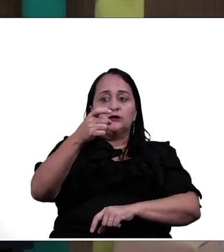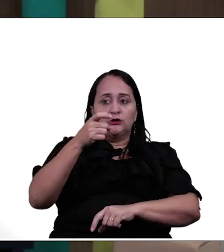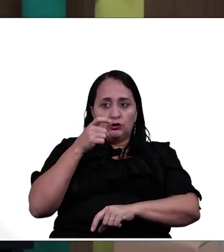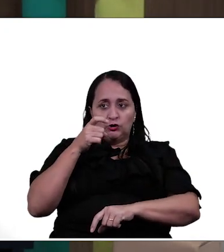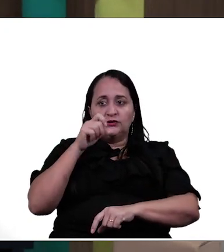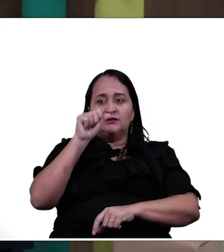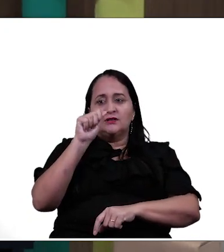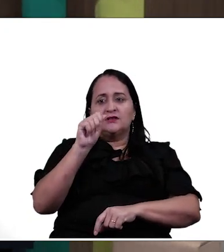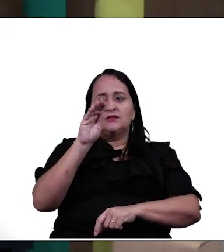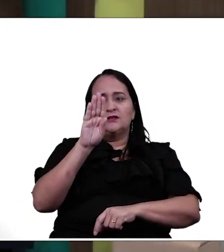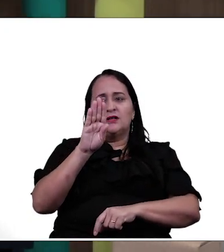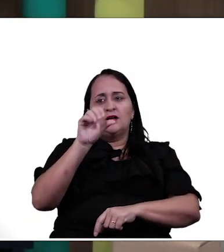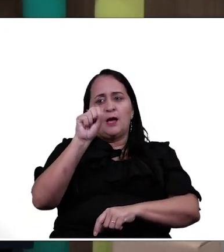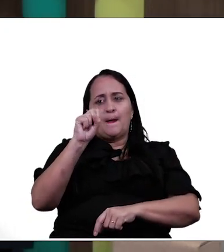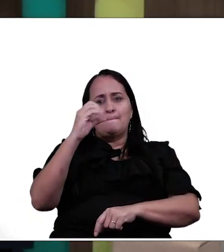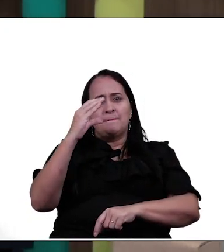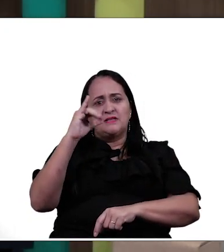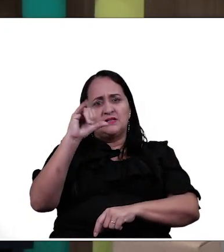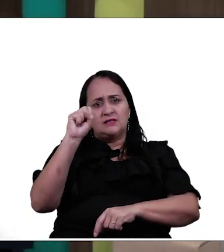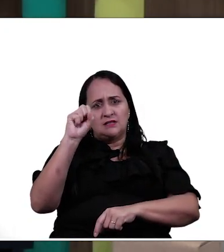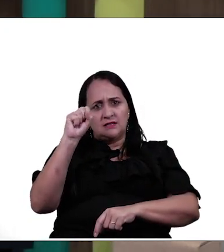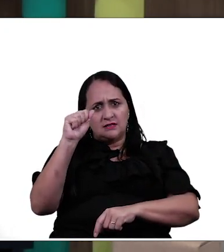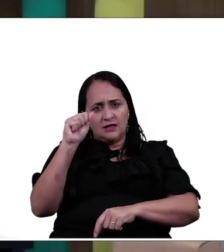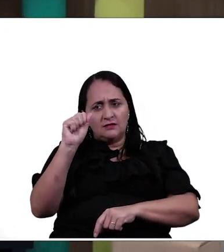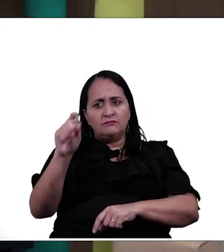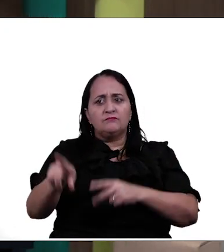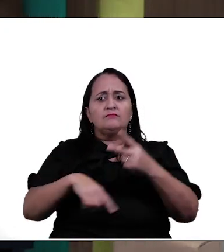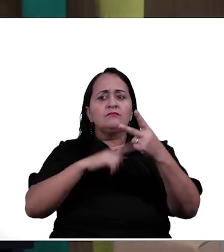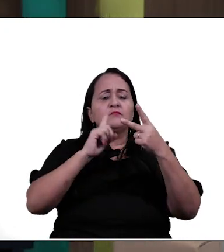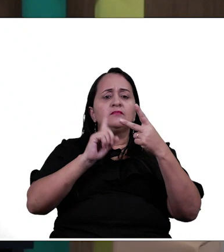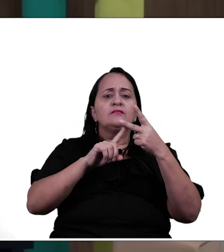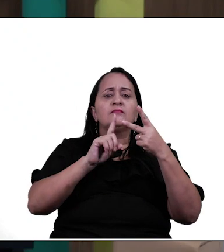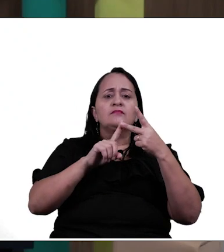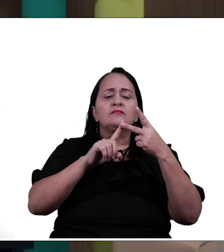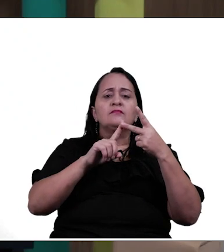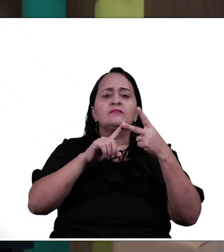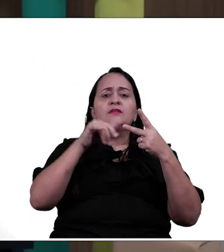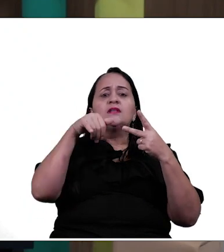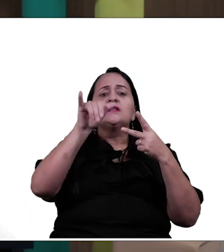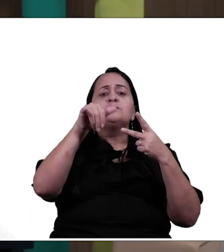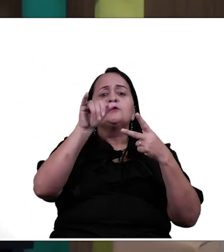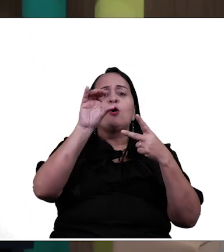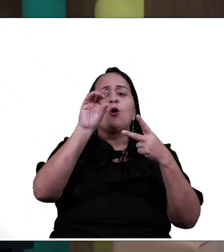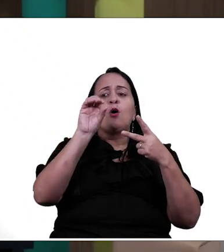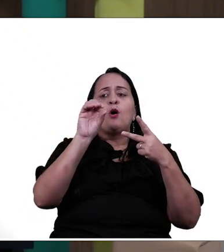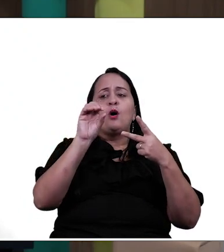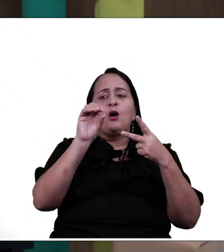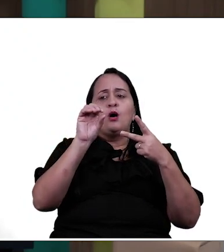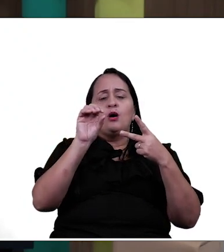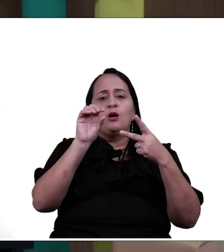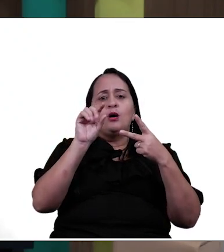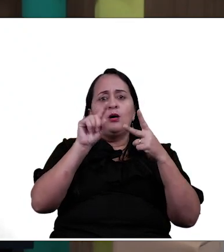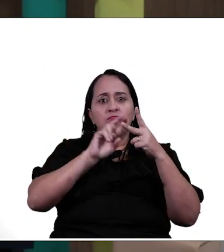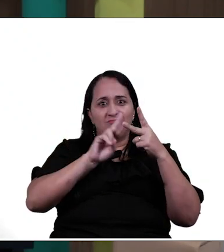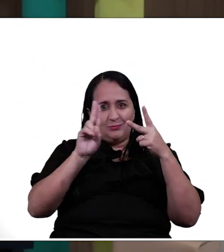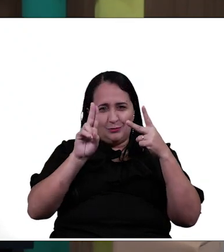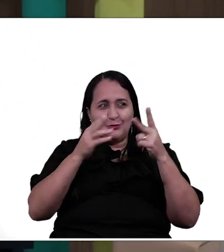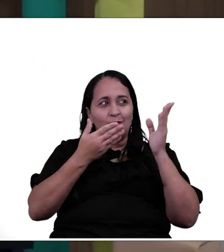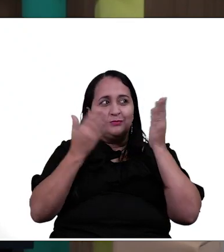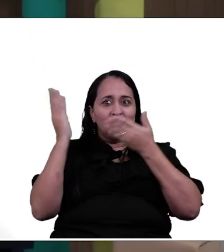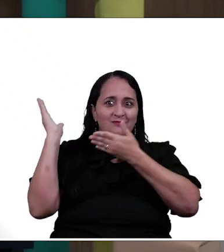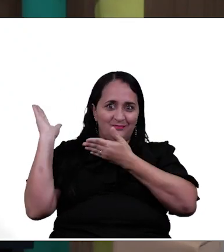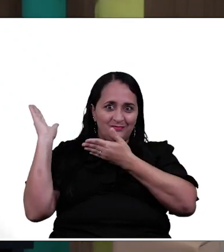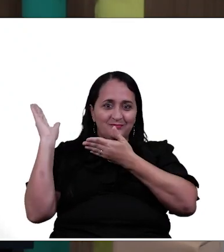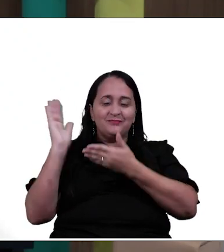de números inteiros? Por exemplo, o número 3 é um número inteiro? Sim, o número 3 é um